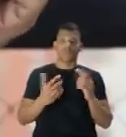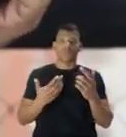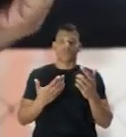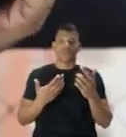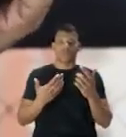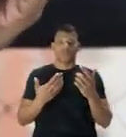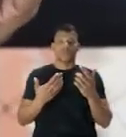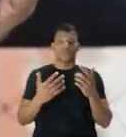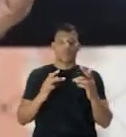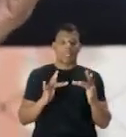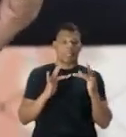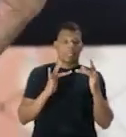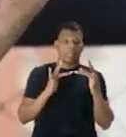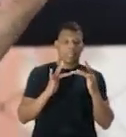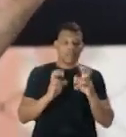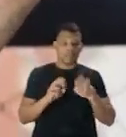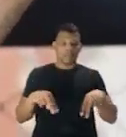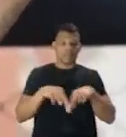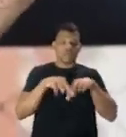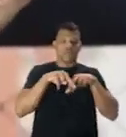pele com pele até